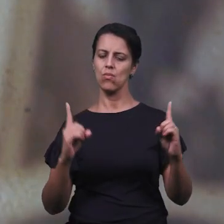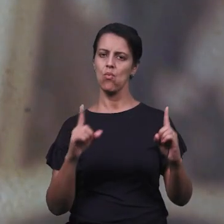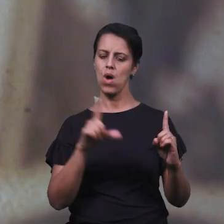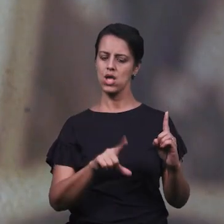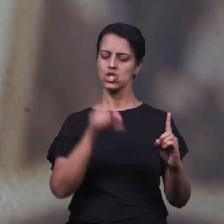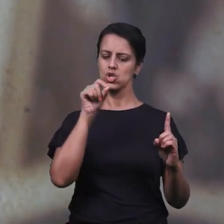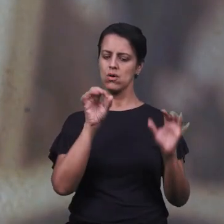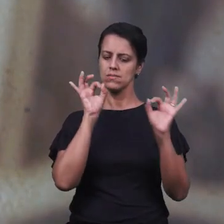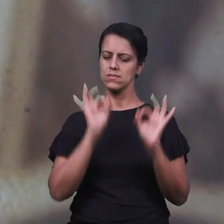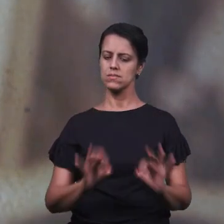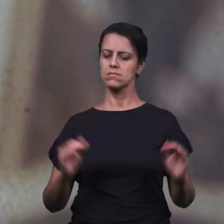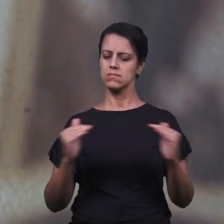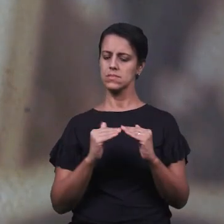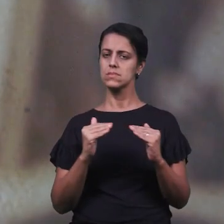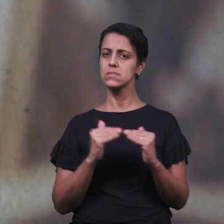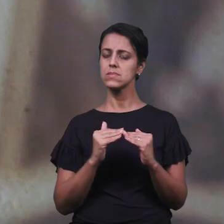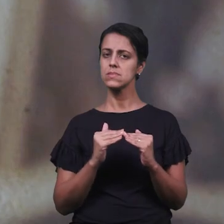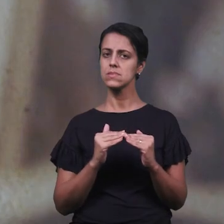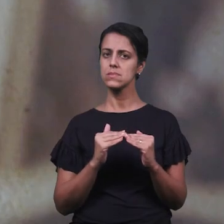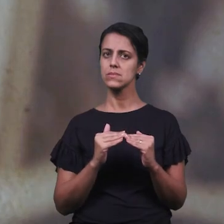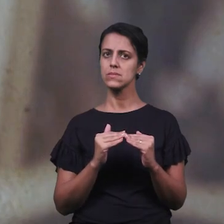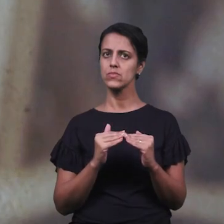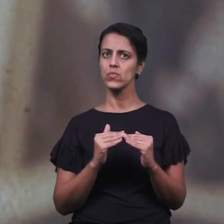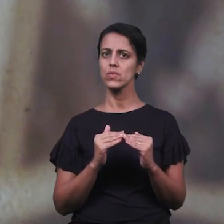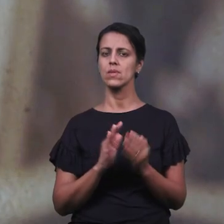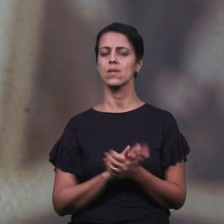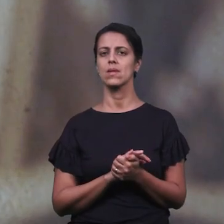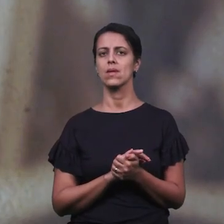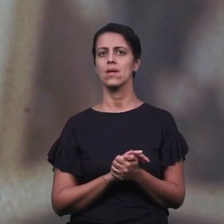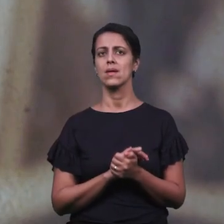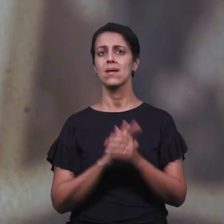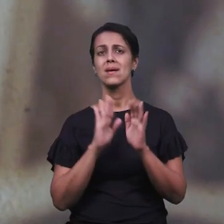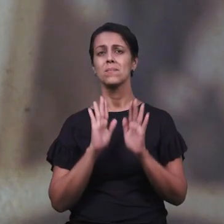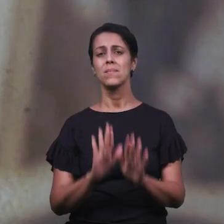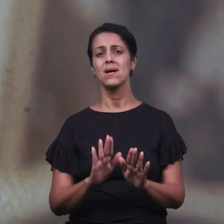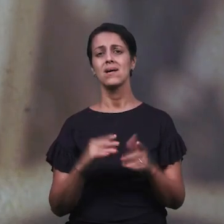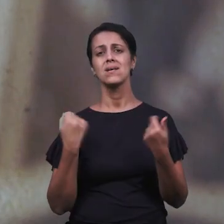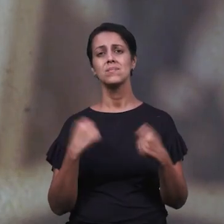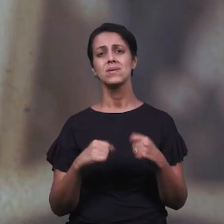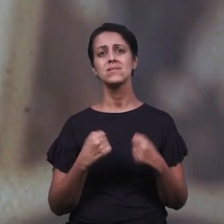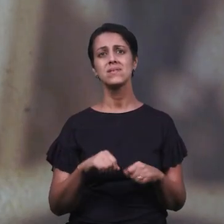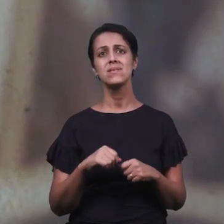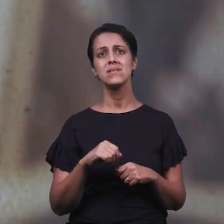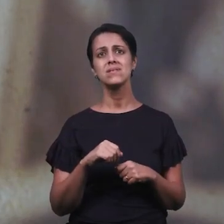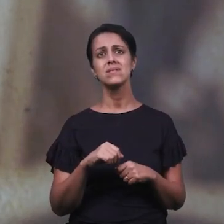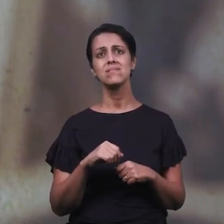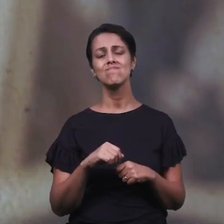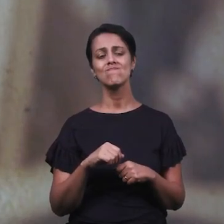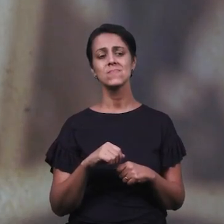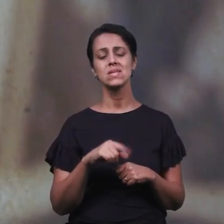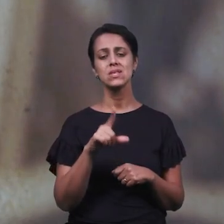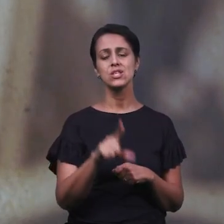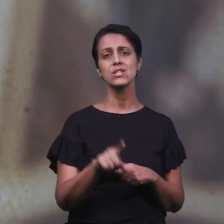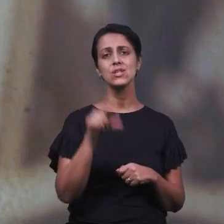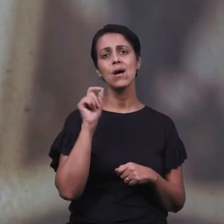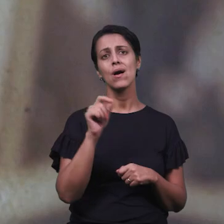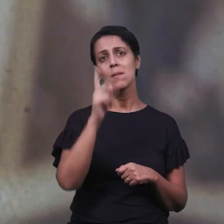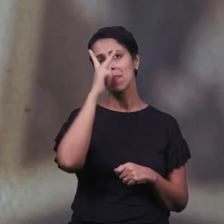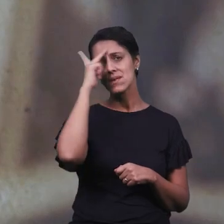escolha. Agora, ao fazer isso, passa com pessoas que de fato